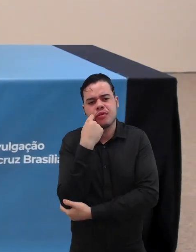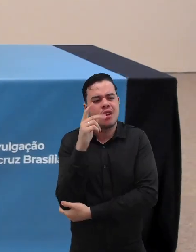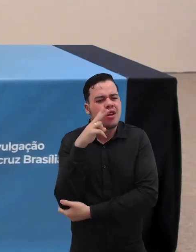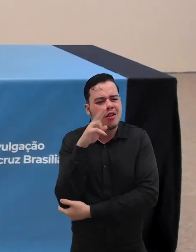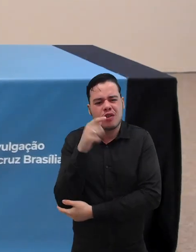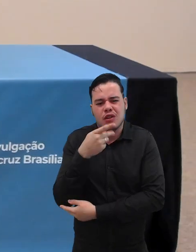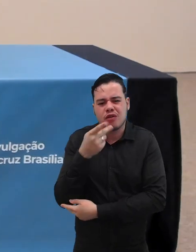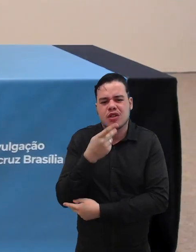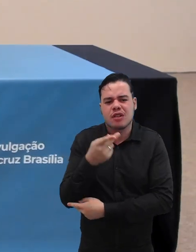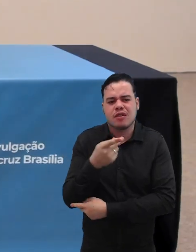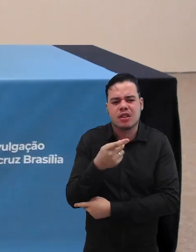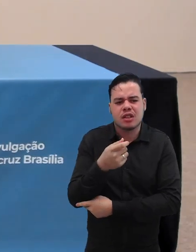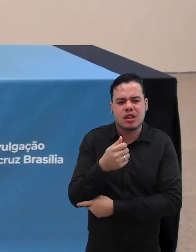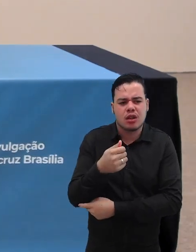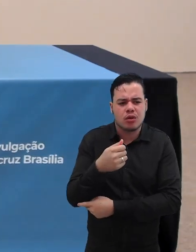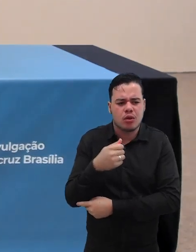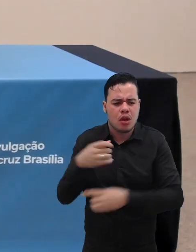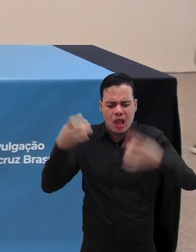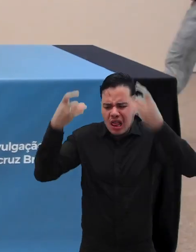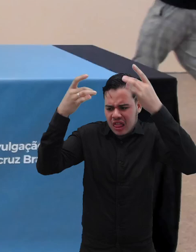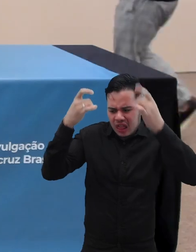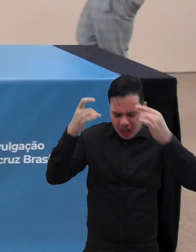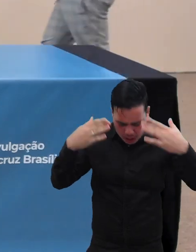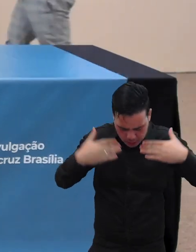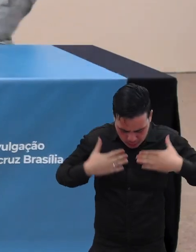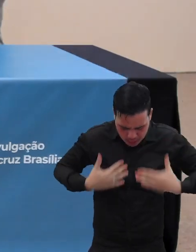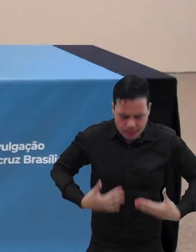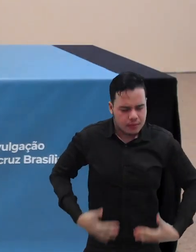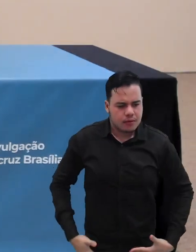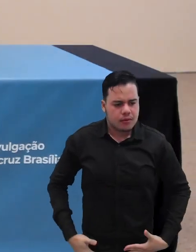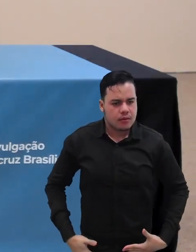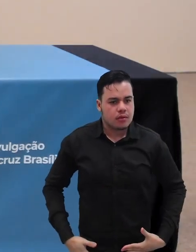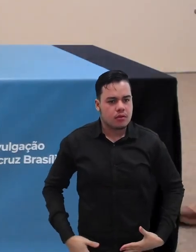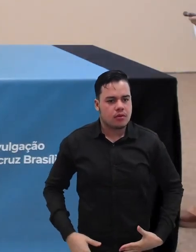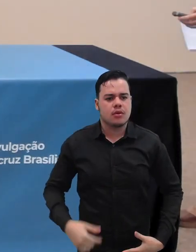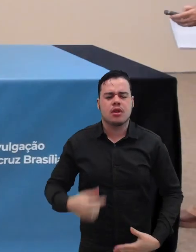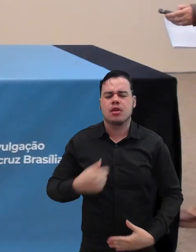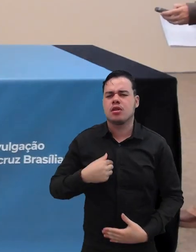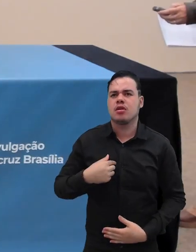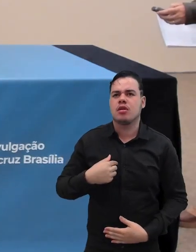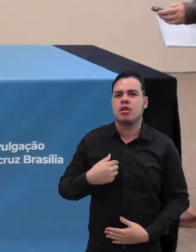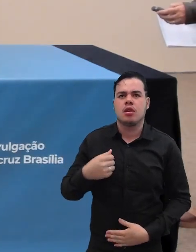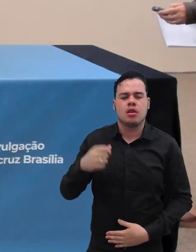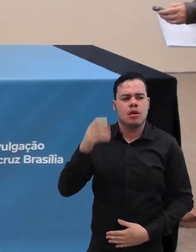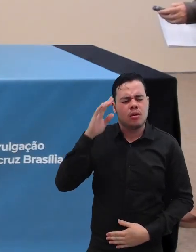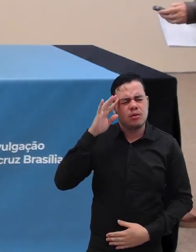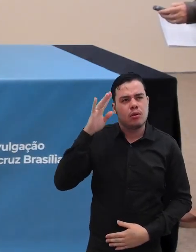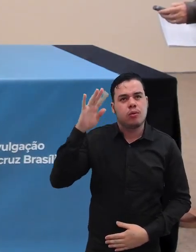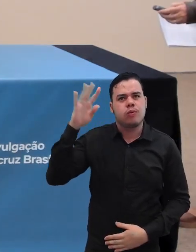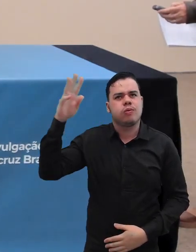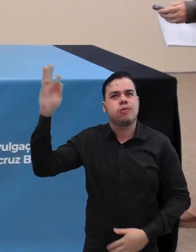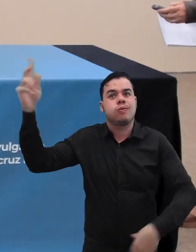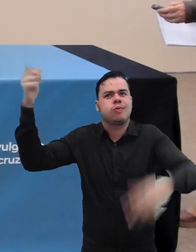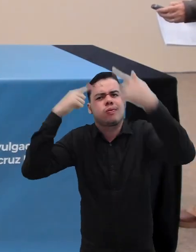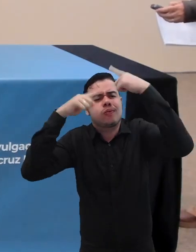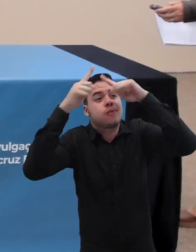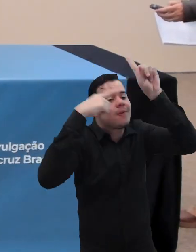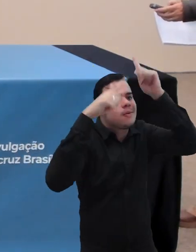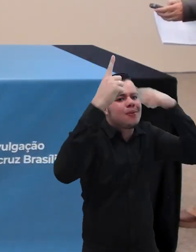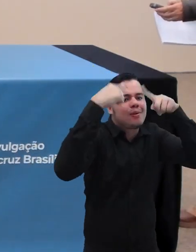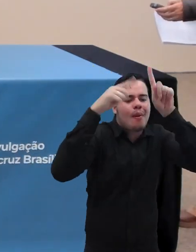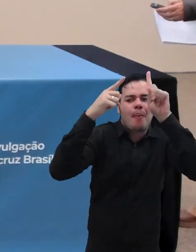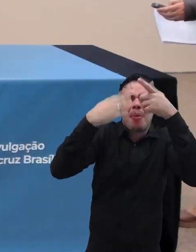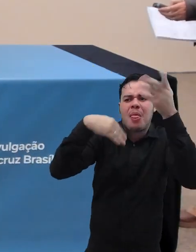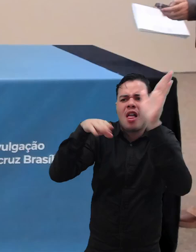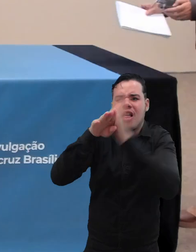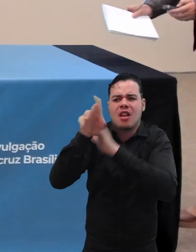vendo você fazer a autodescrição, né? E isso me levou a um montão de ideias. Porque acho que parte